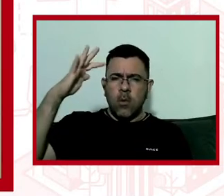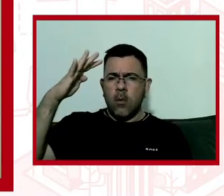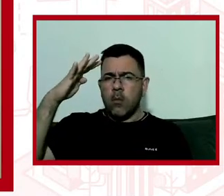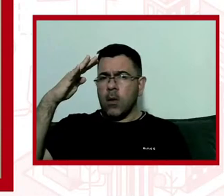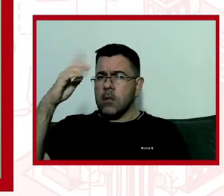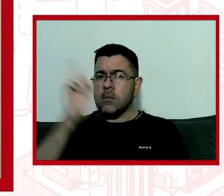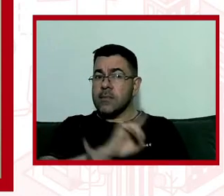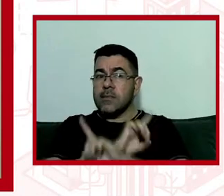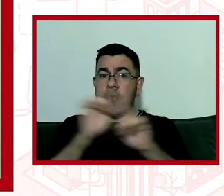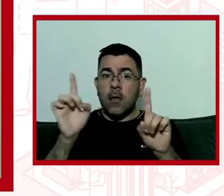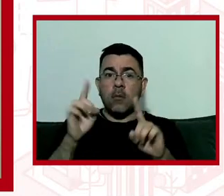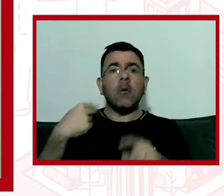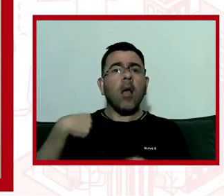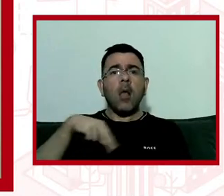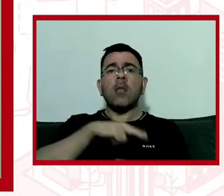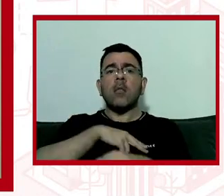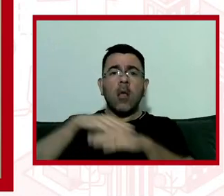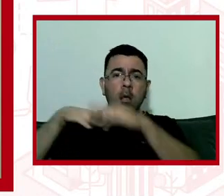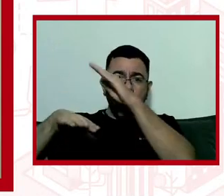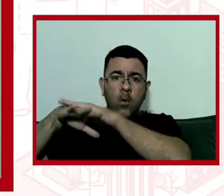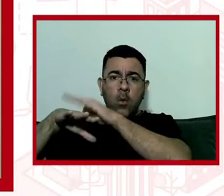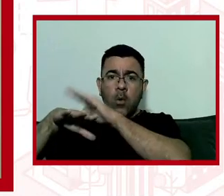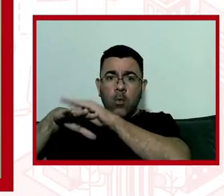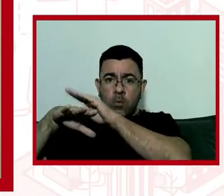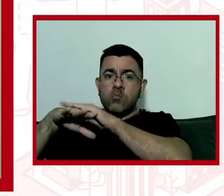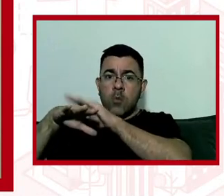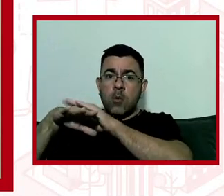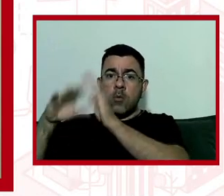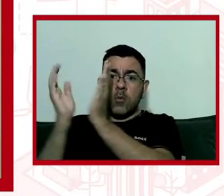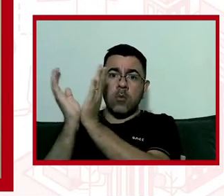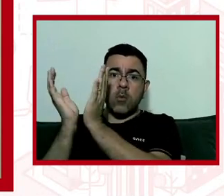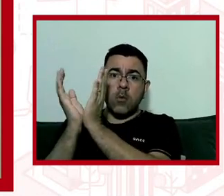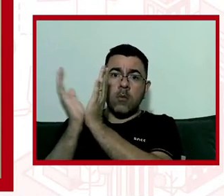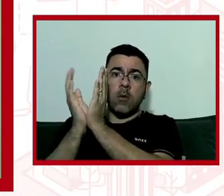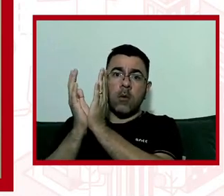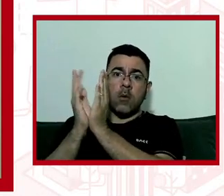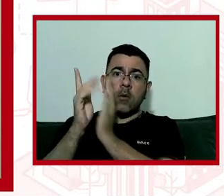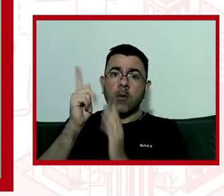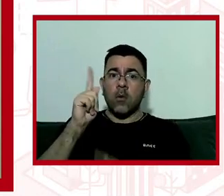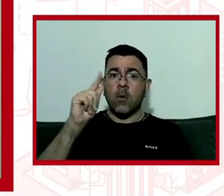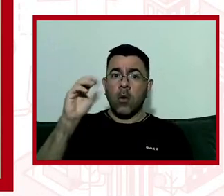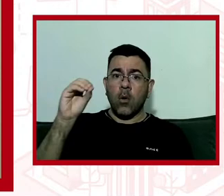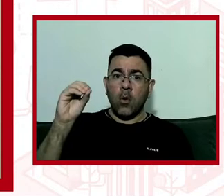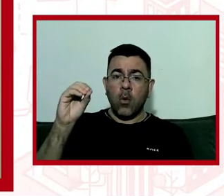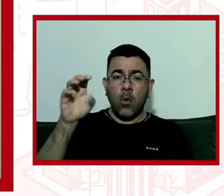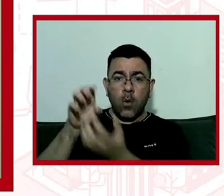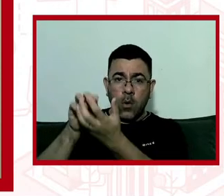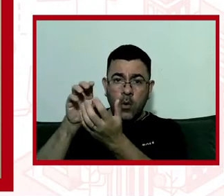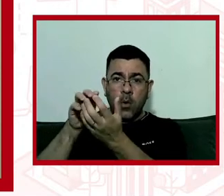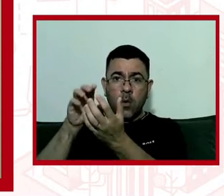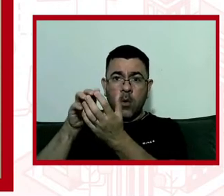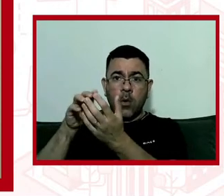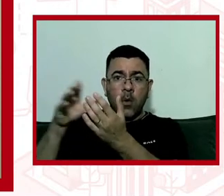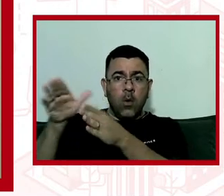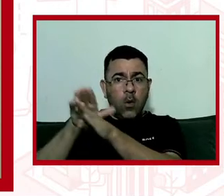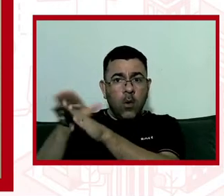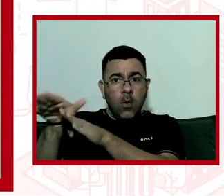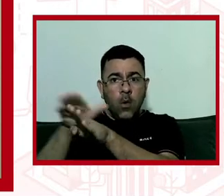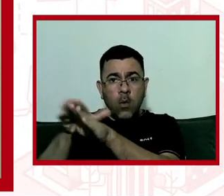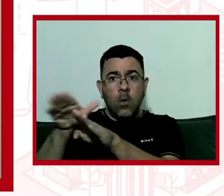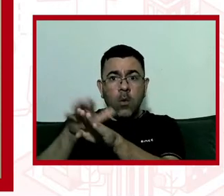fez aqui a gente inventou mas muita coisa o próprio Gol Recife eh surgiu de de uma conversa que a gente teve com